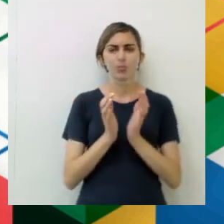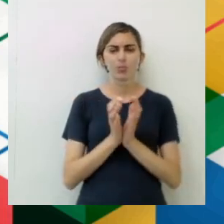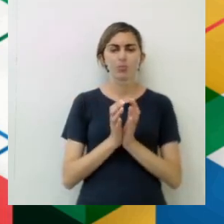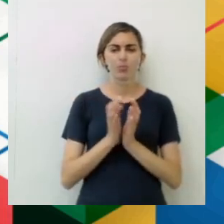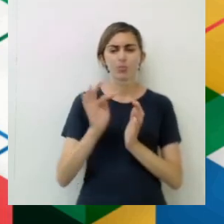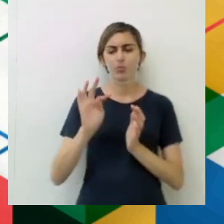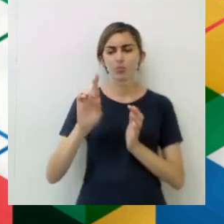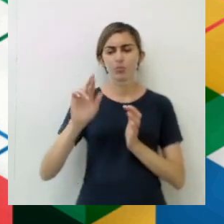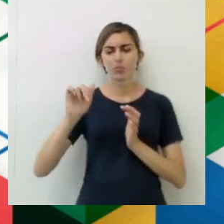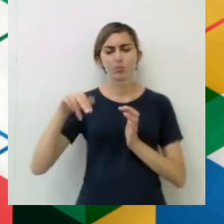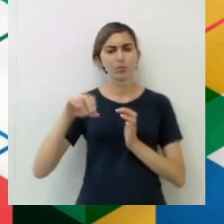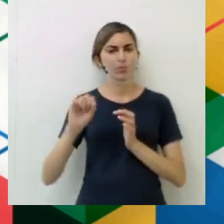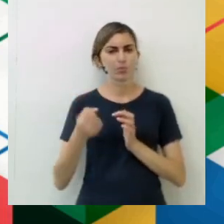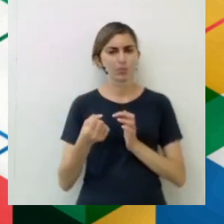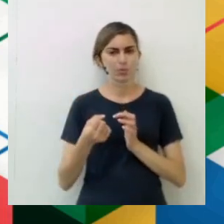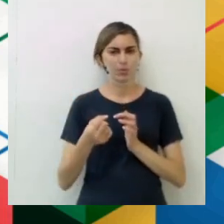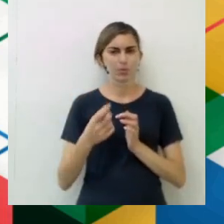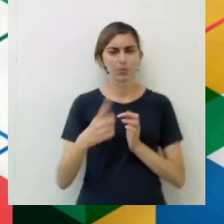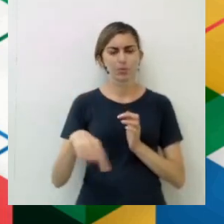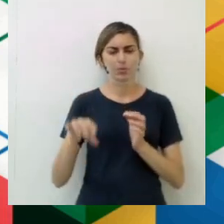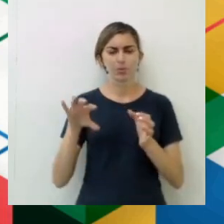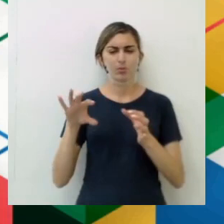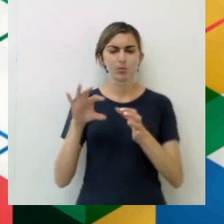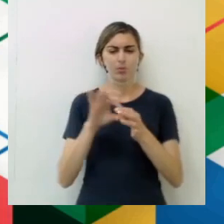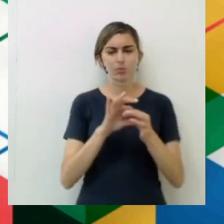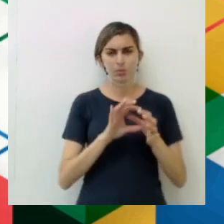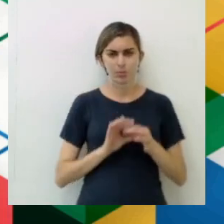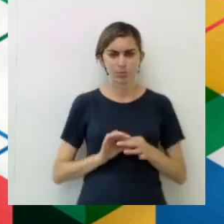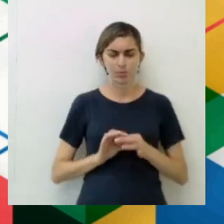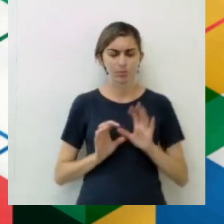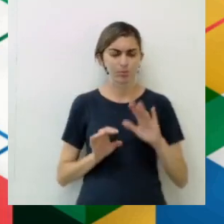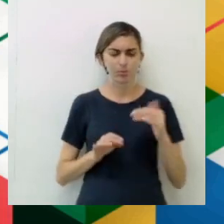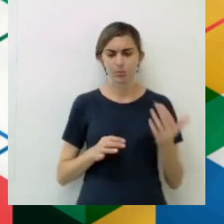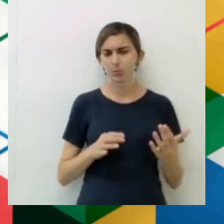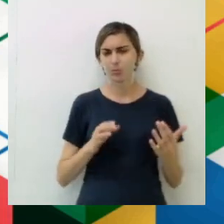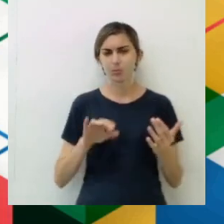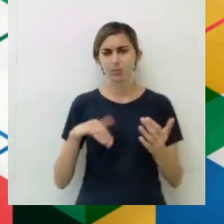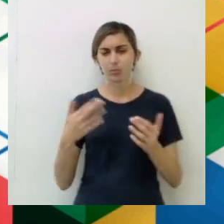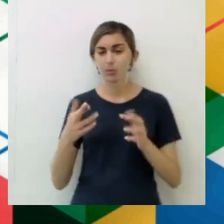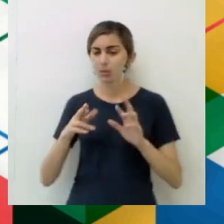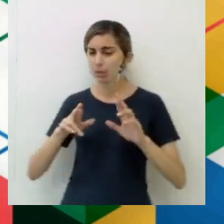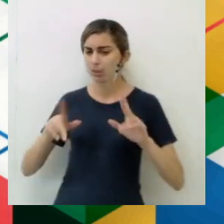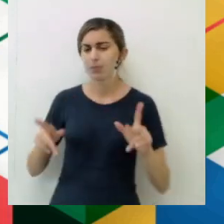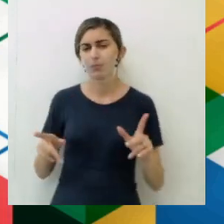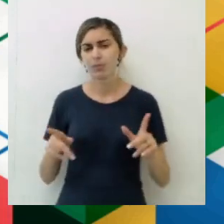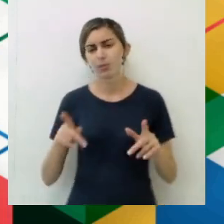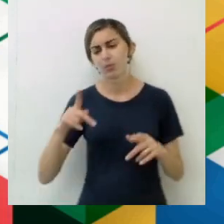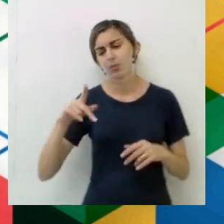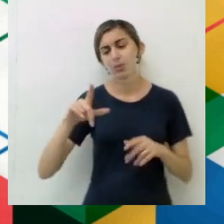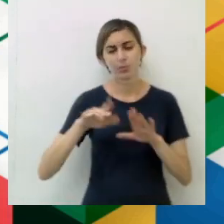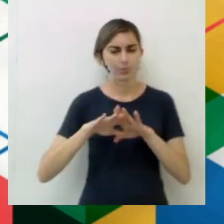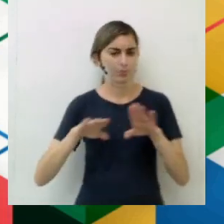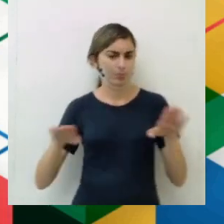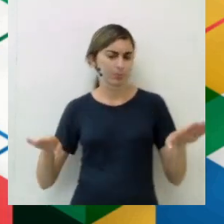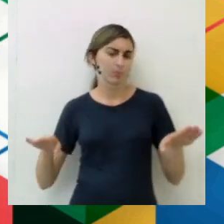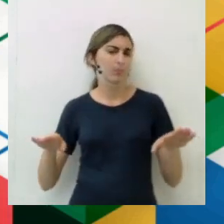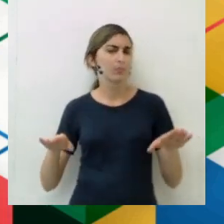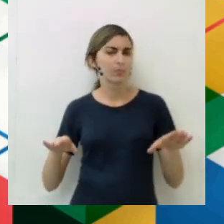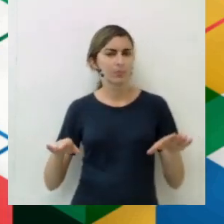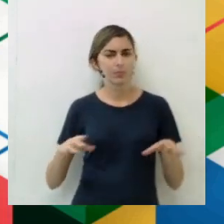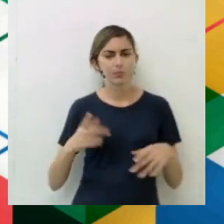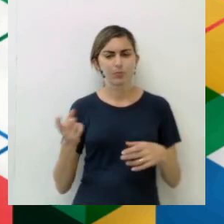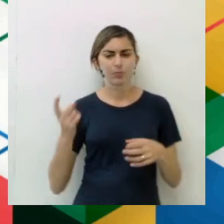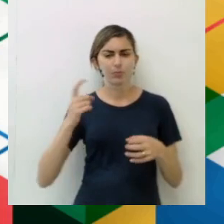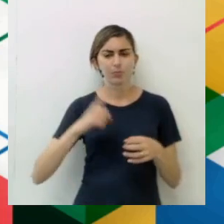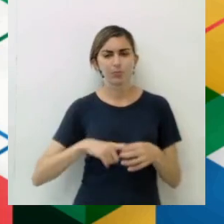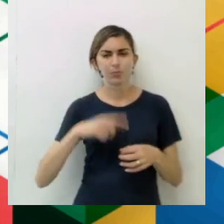grupamento trans? O trans, os ligantes vão estar do lado diferente do plano espacial. Então, ó,